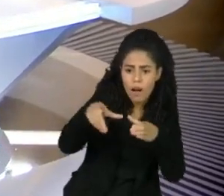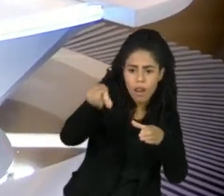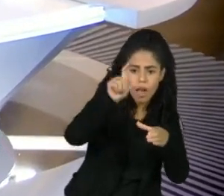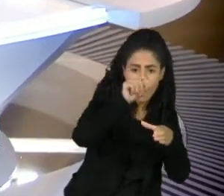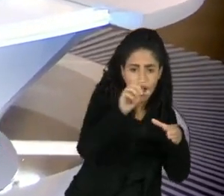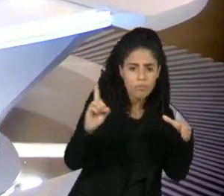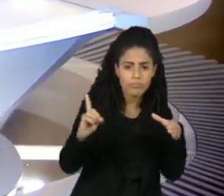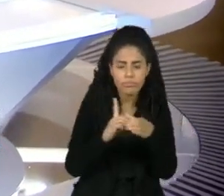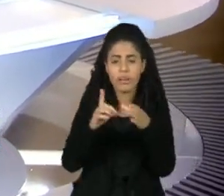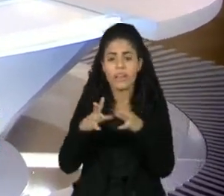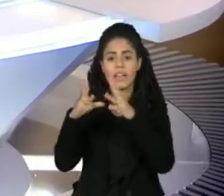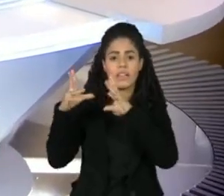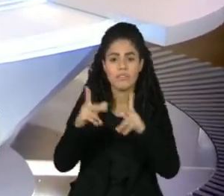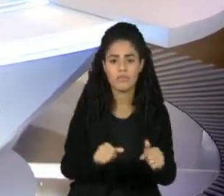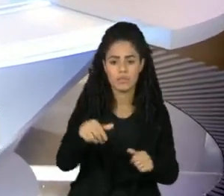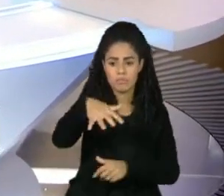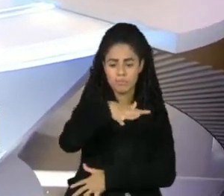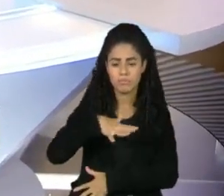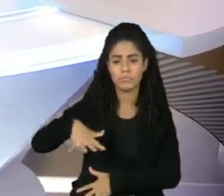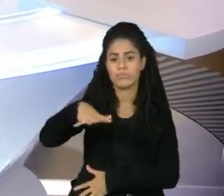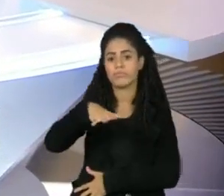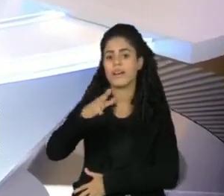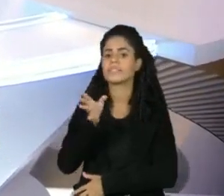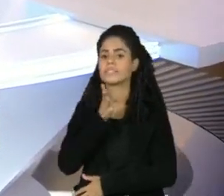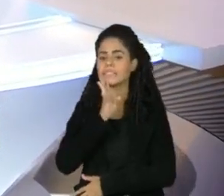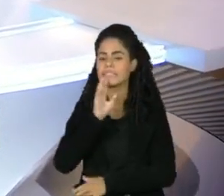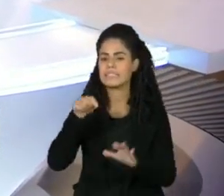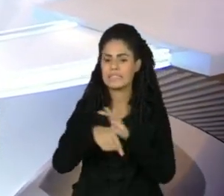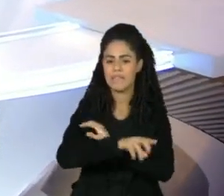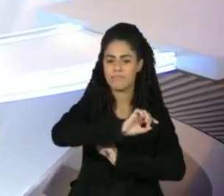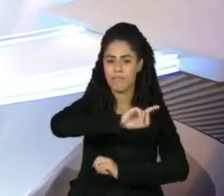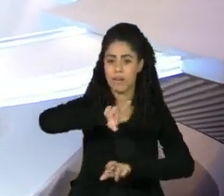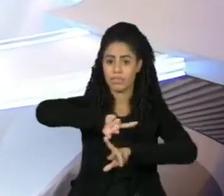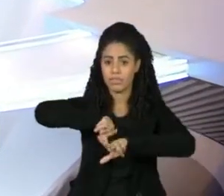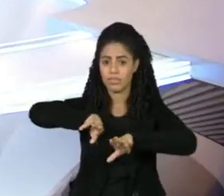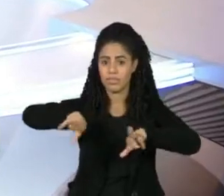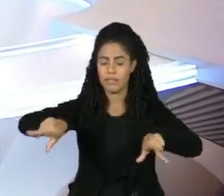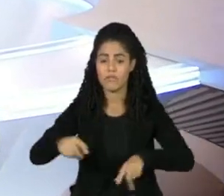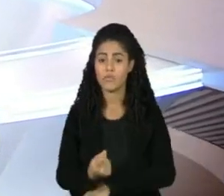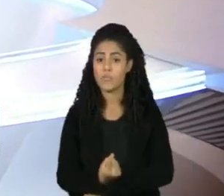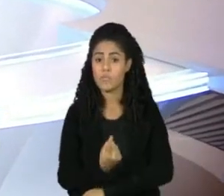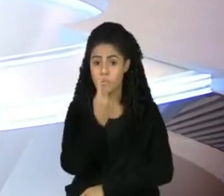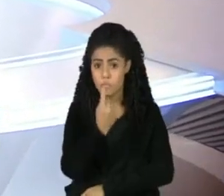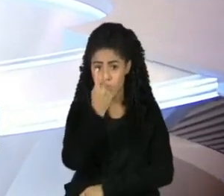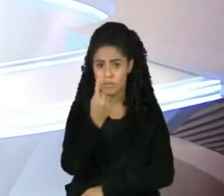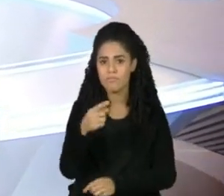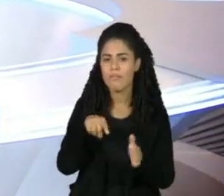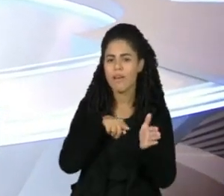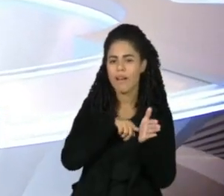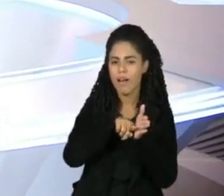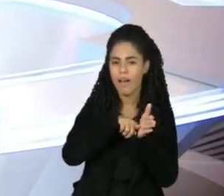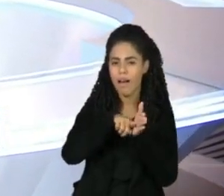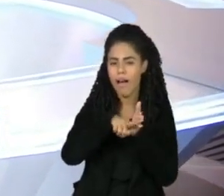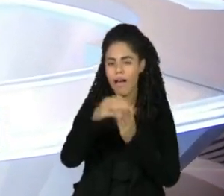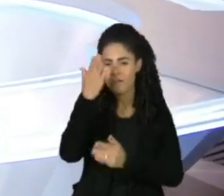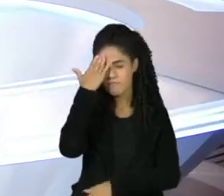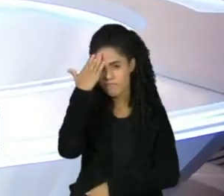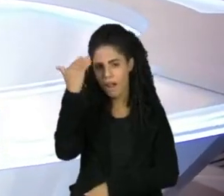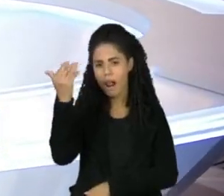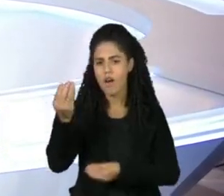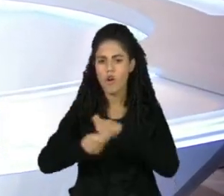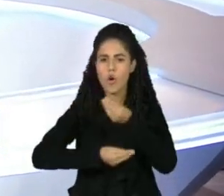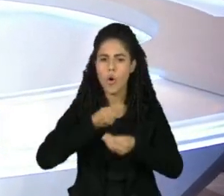do mundo em diferentes áreas do conhecimento. Ele foi o primeiro pesquisador no mundo também a alertar sobre o risco